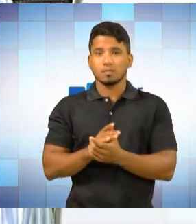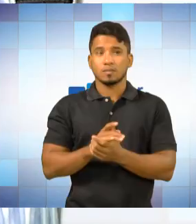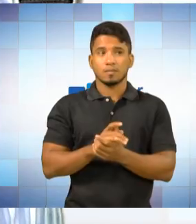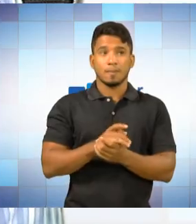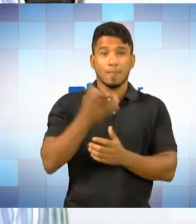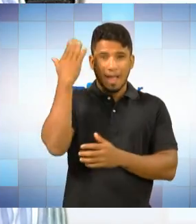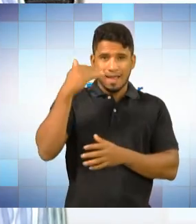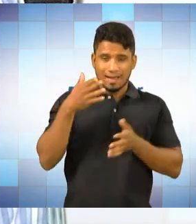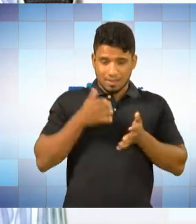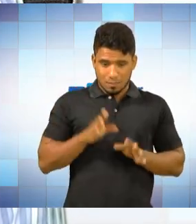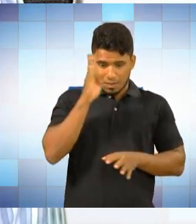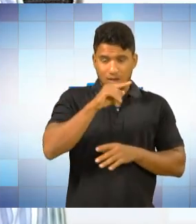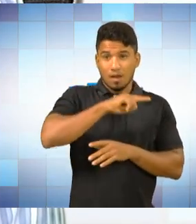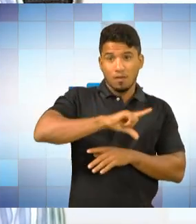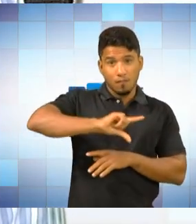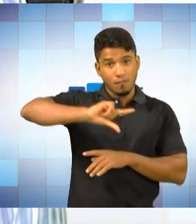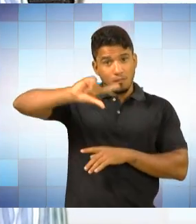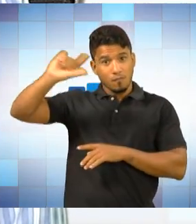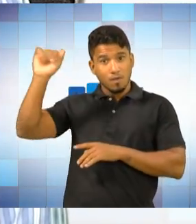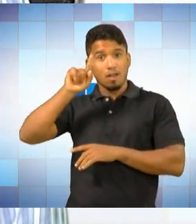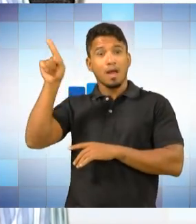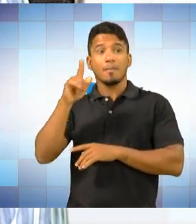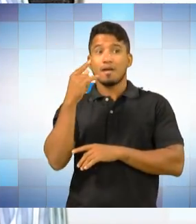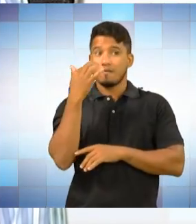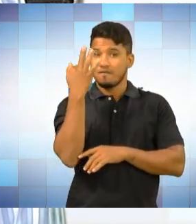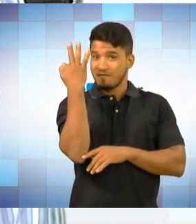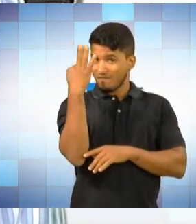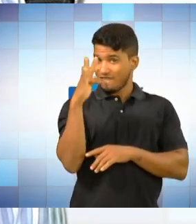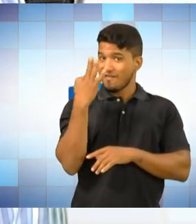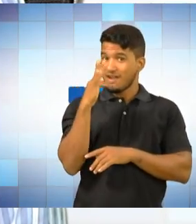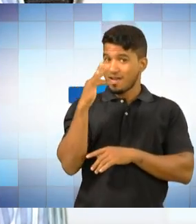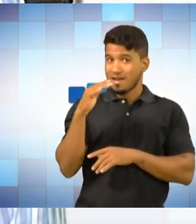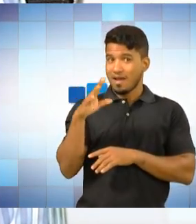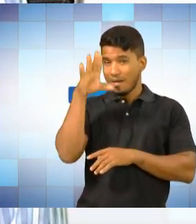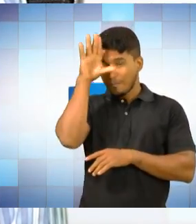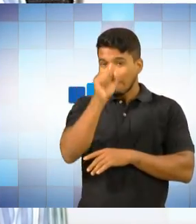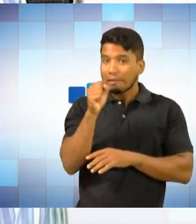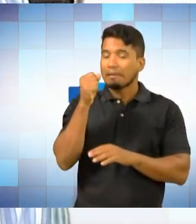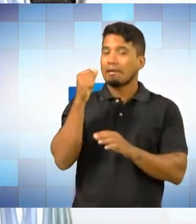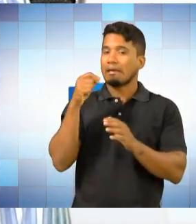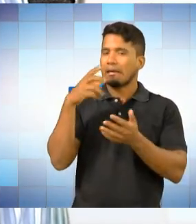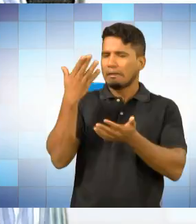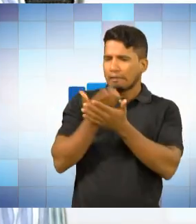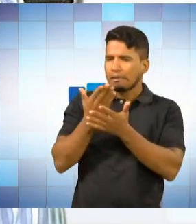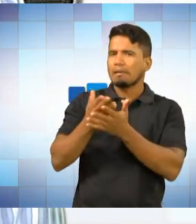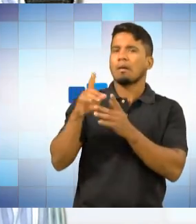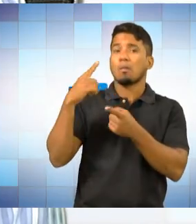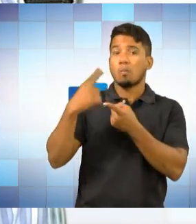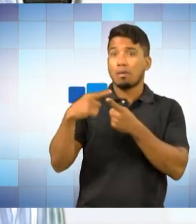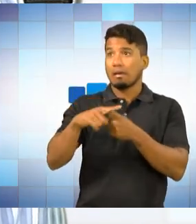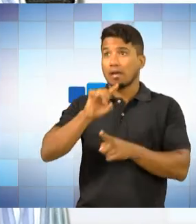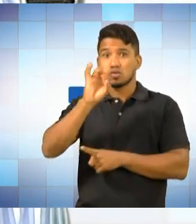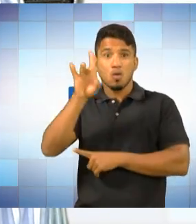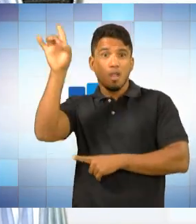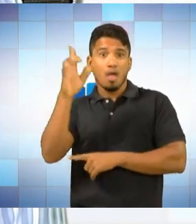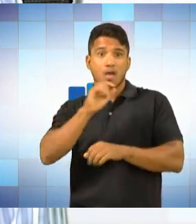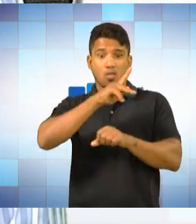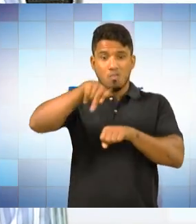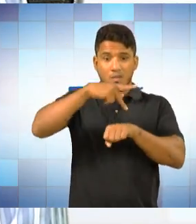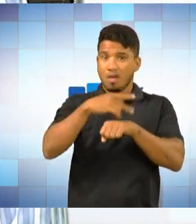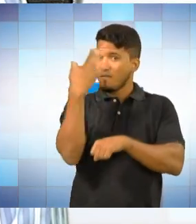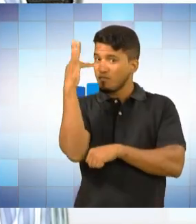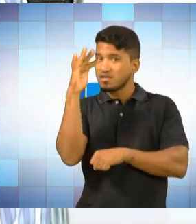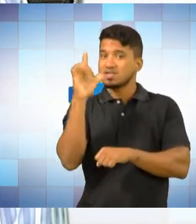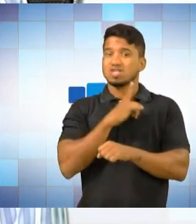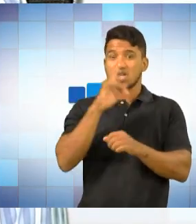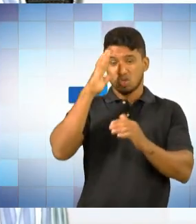Brasil criança para ser alfabetizado na França. Só existia escola para cegos na França. E